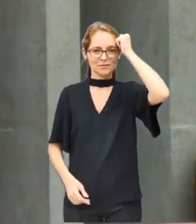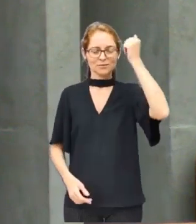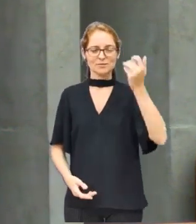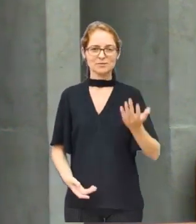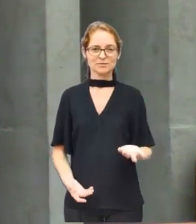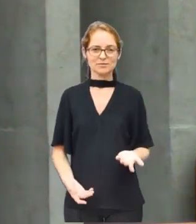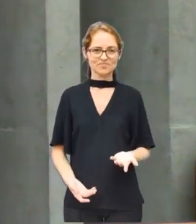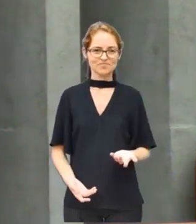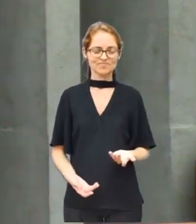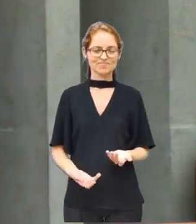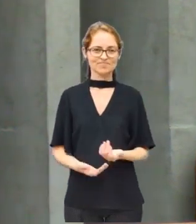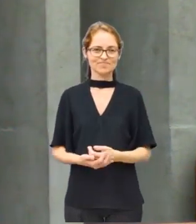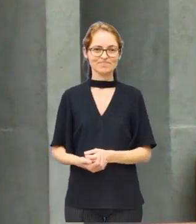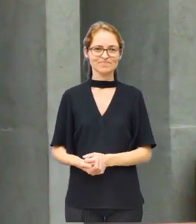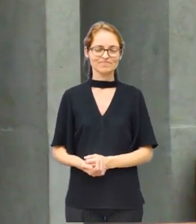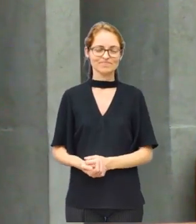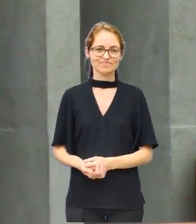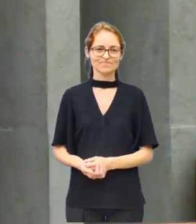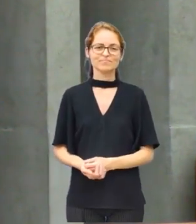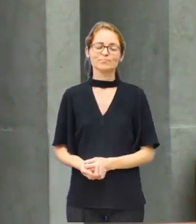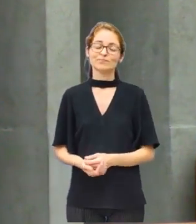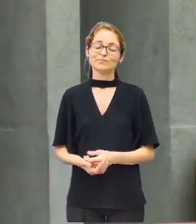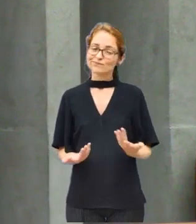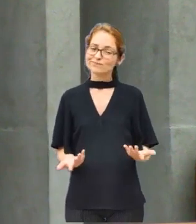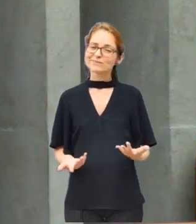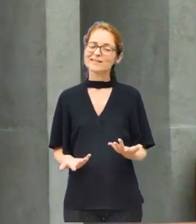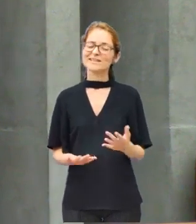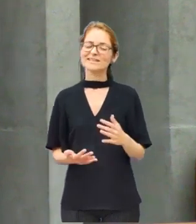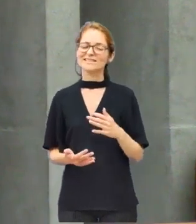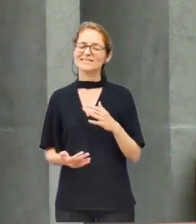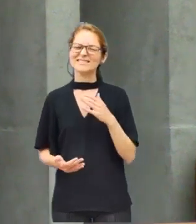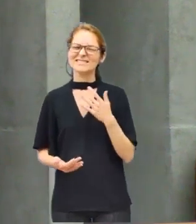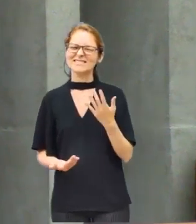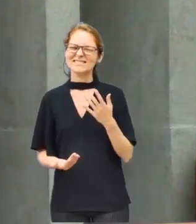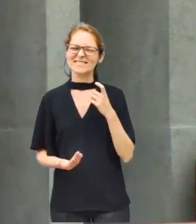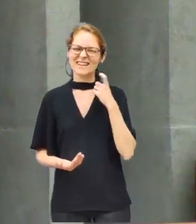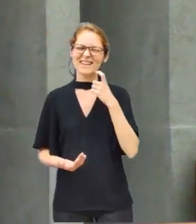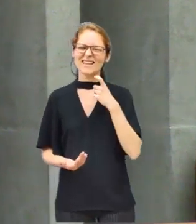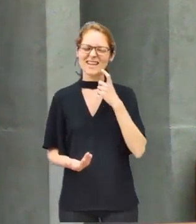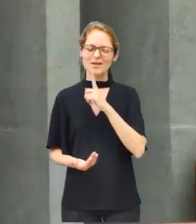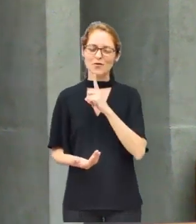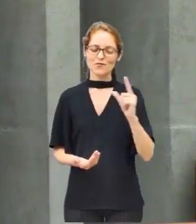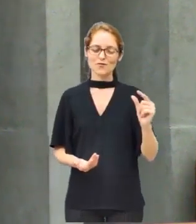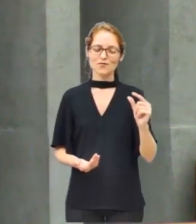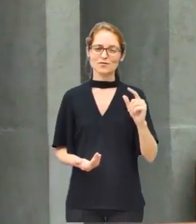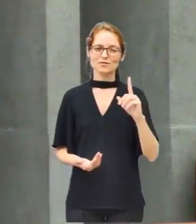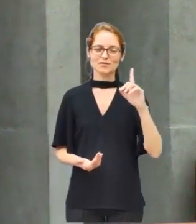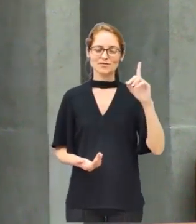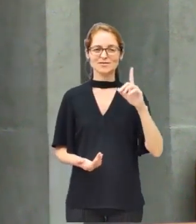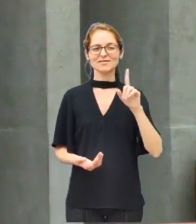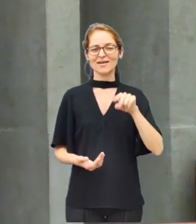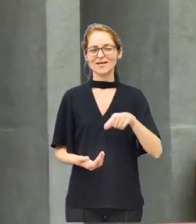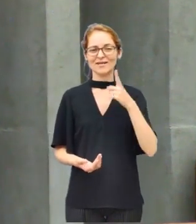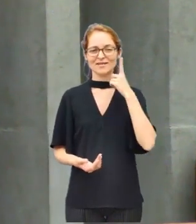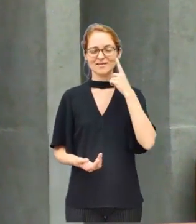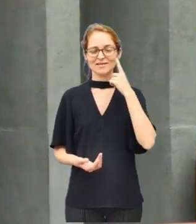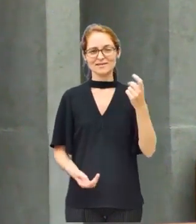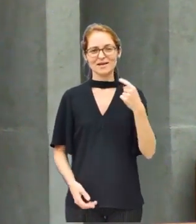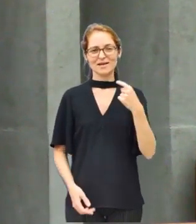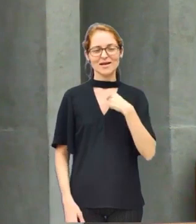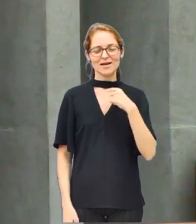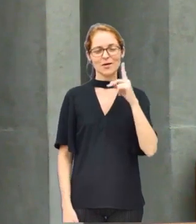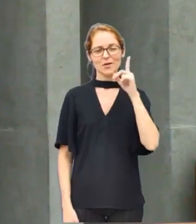Mas então, ele tenta fugir, e isso aqui é muito interessante, porque eu me lembro